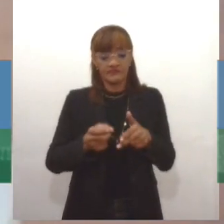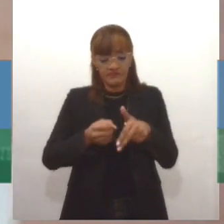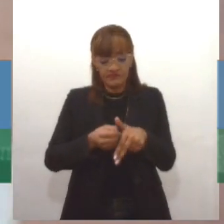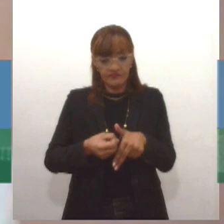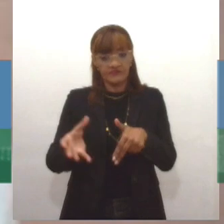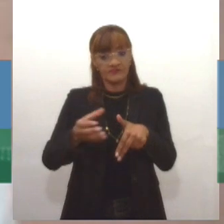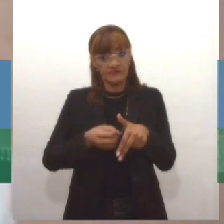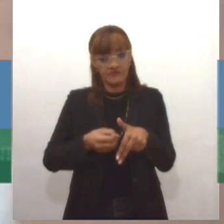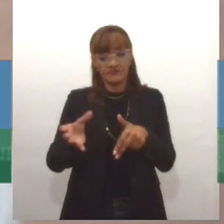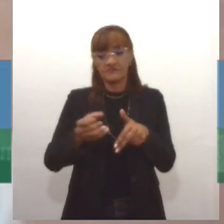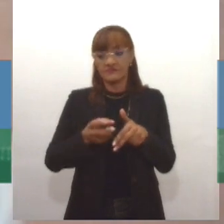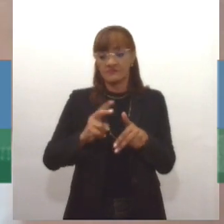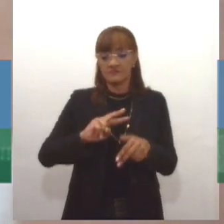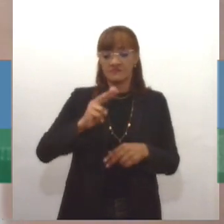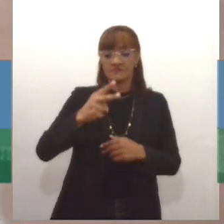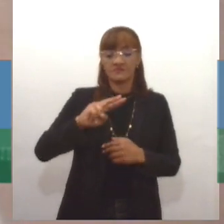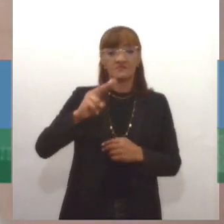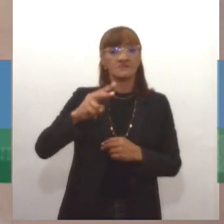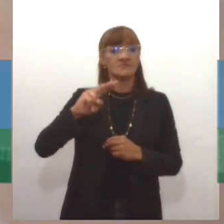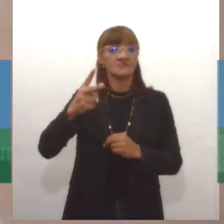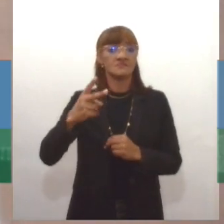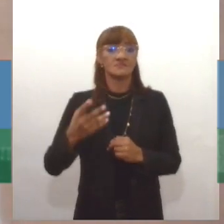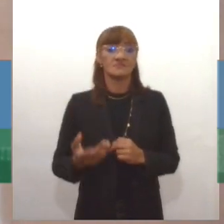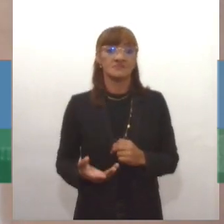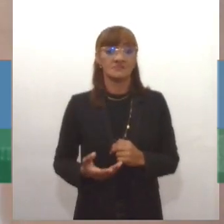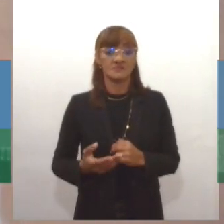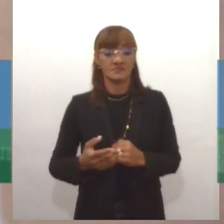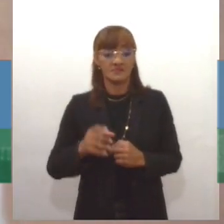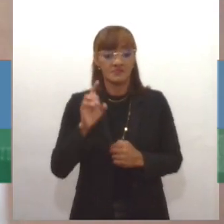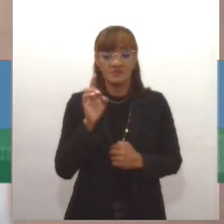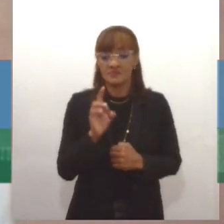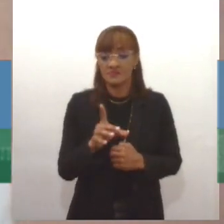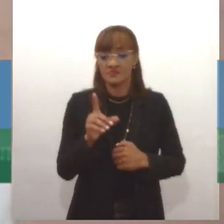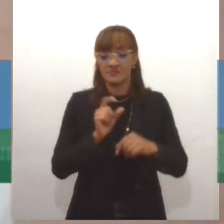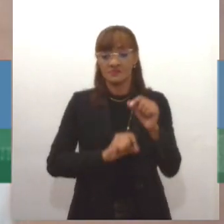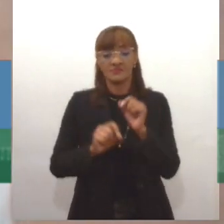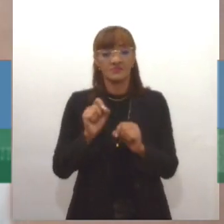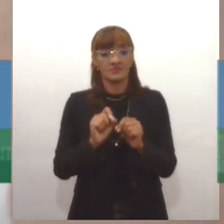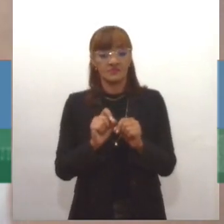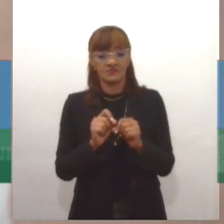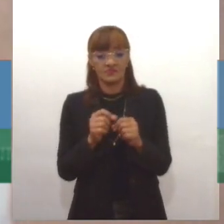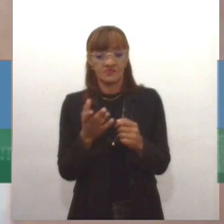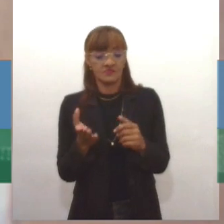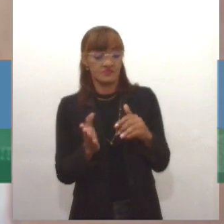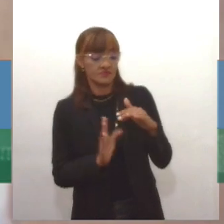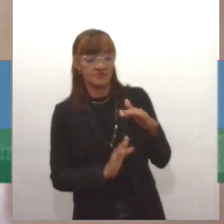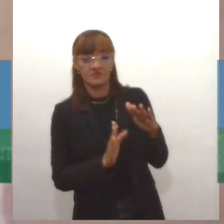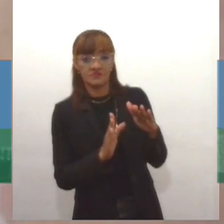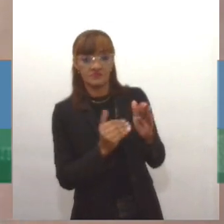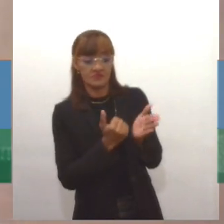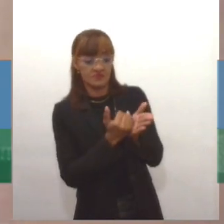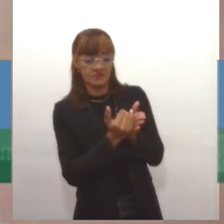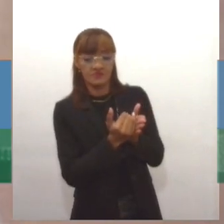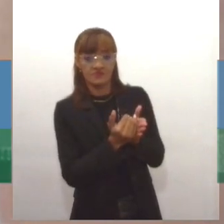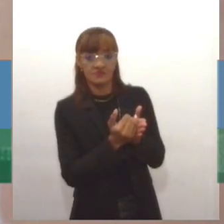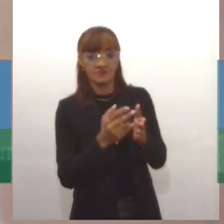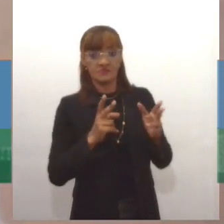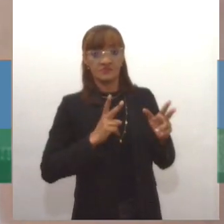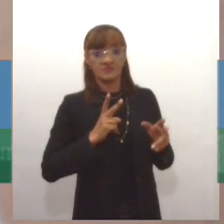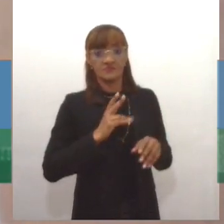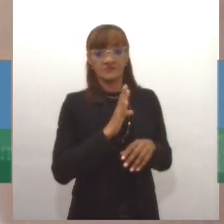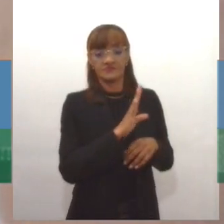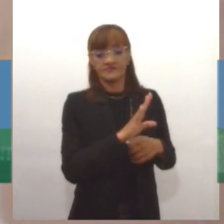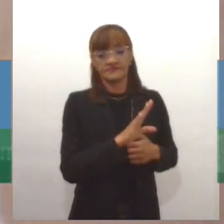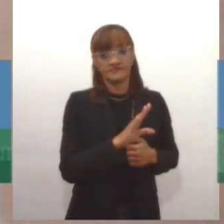seu caixa. Você apenas deixa de contar com ela para o limite da despesa pessoal. Uhum. E aí, o que que